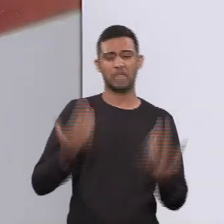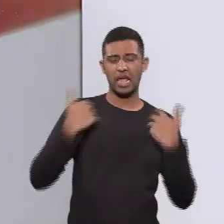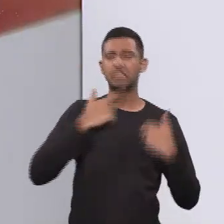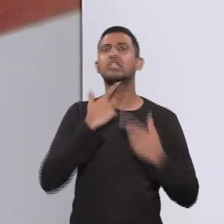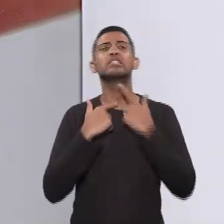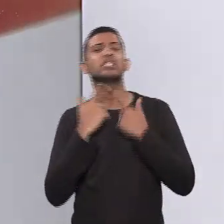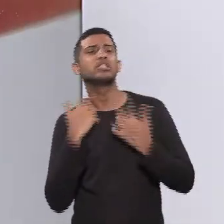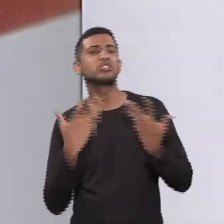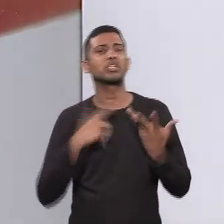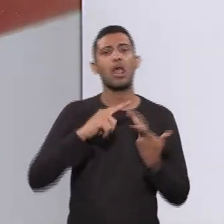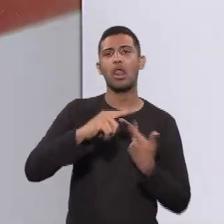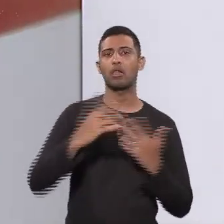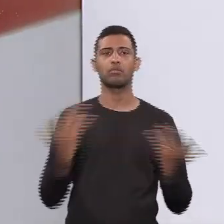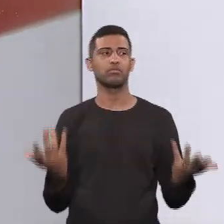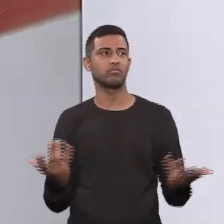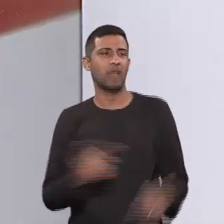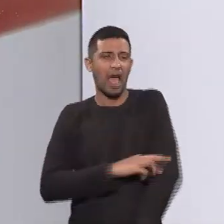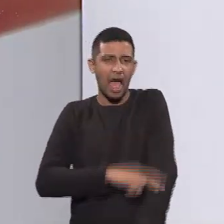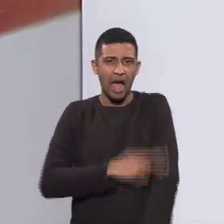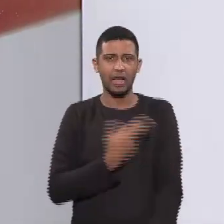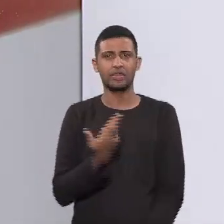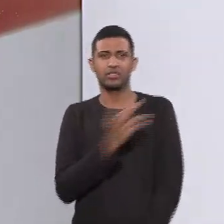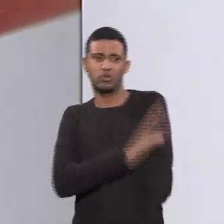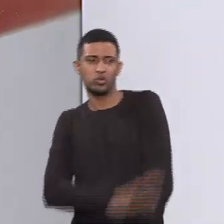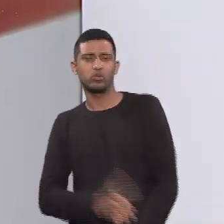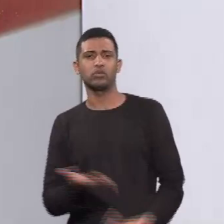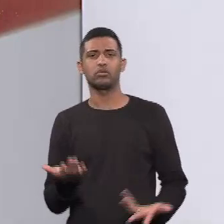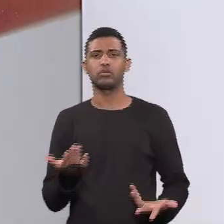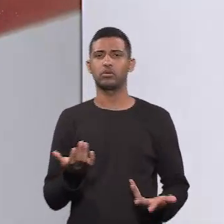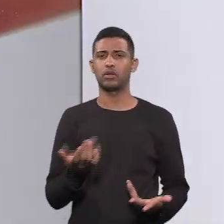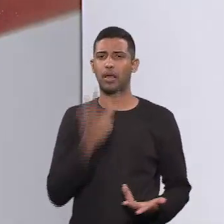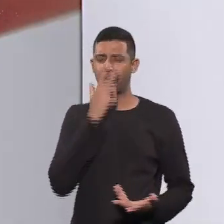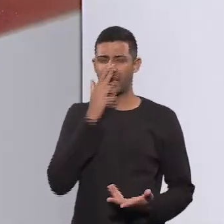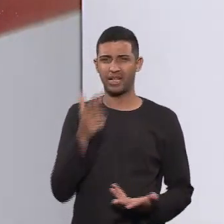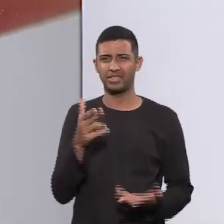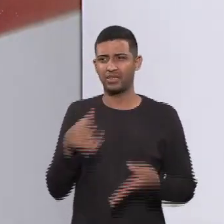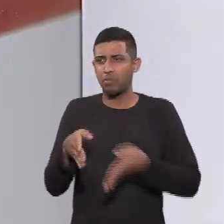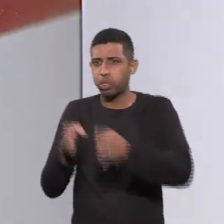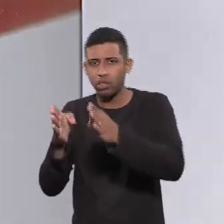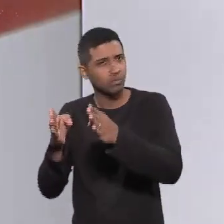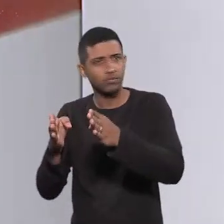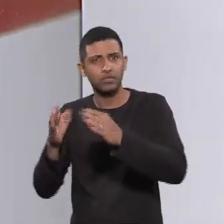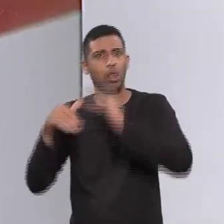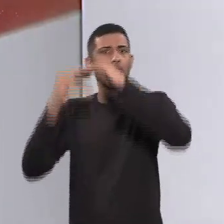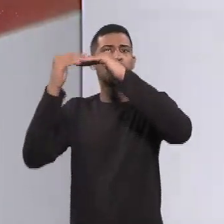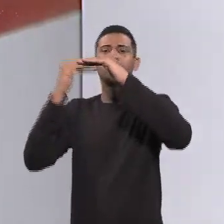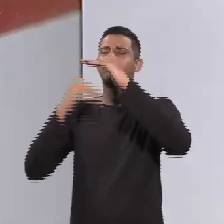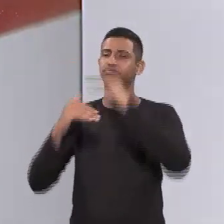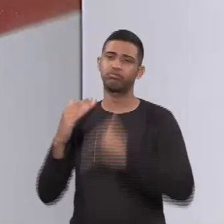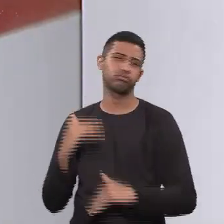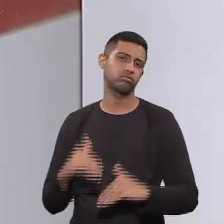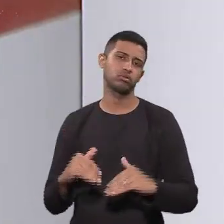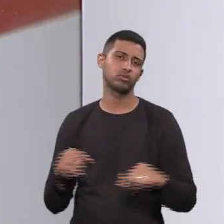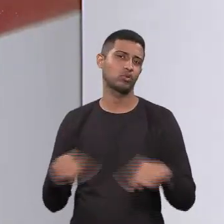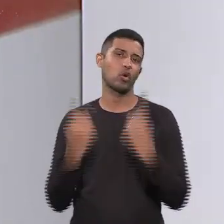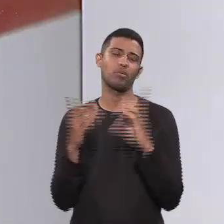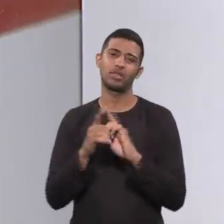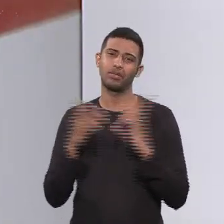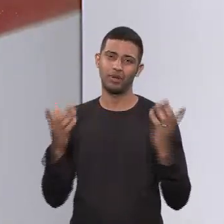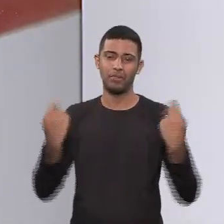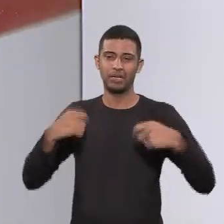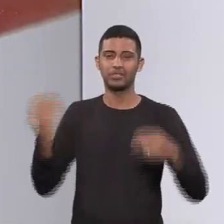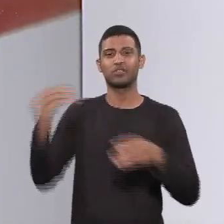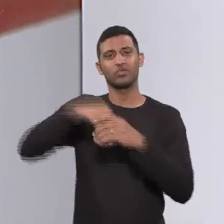etnia, etc., nós caminharemos numa direção que me parece oposta a uma educação que é democrática. E não há inclusão